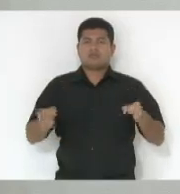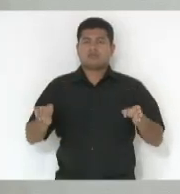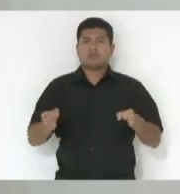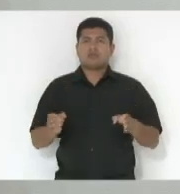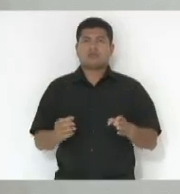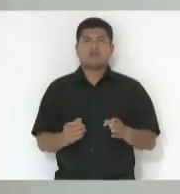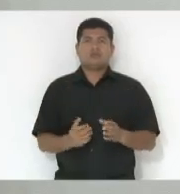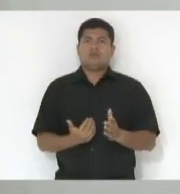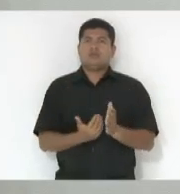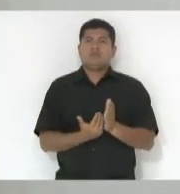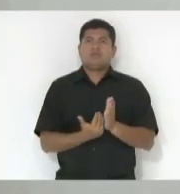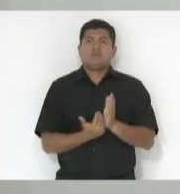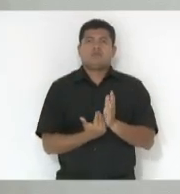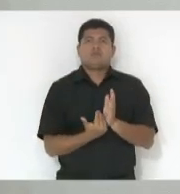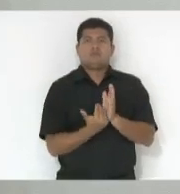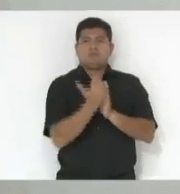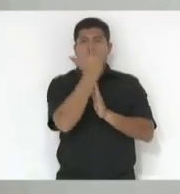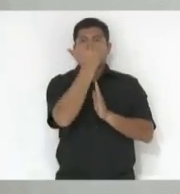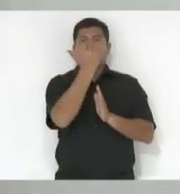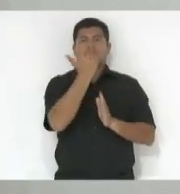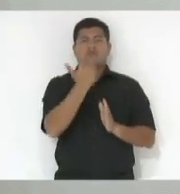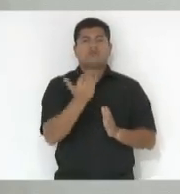a energia que ele mesmo gera.